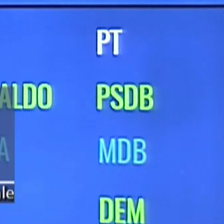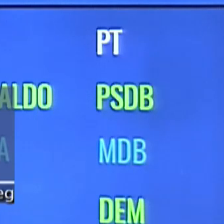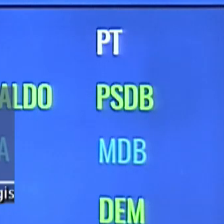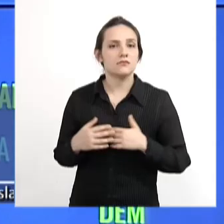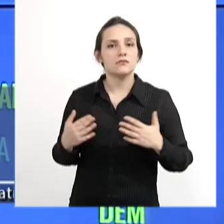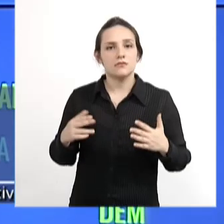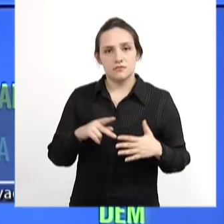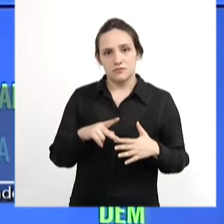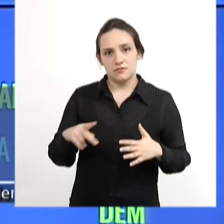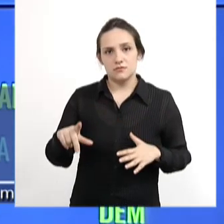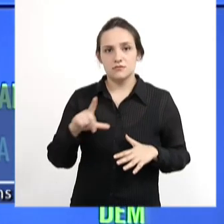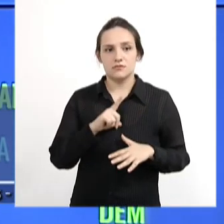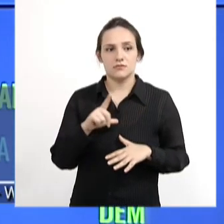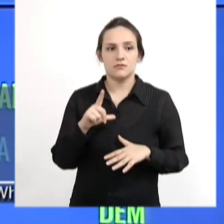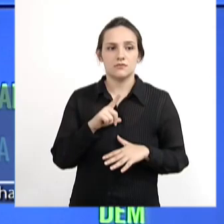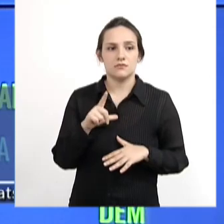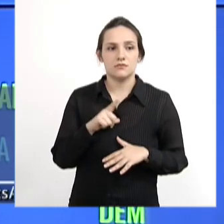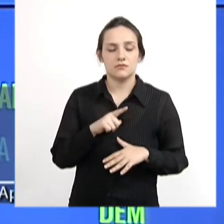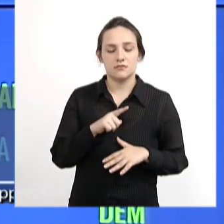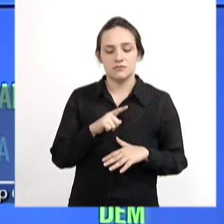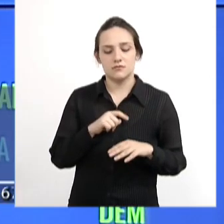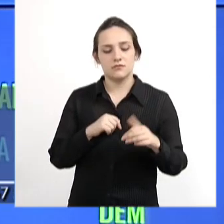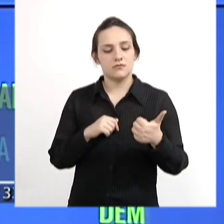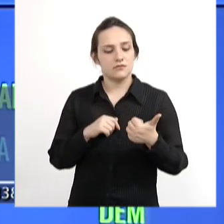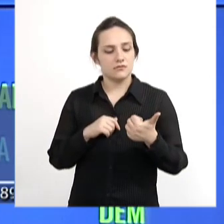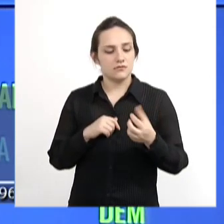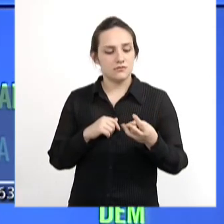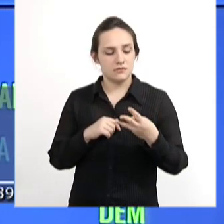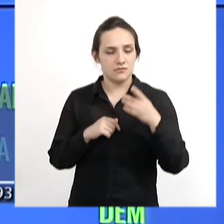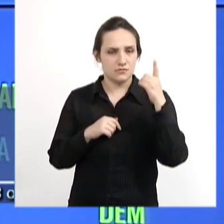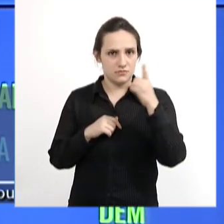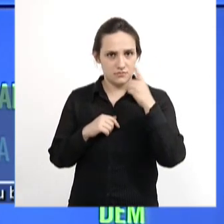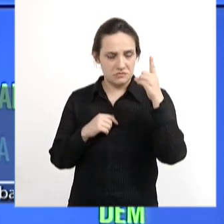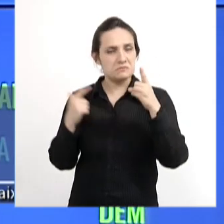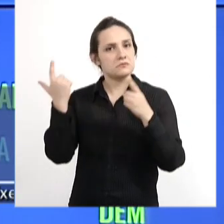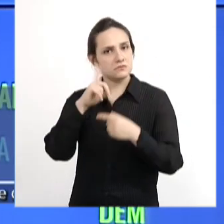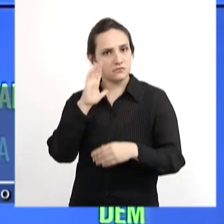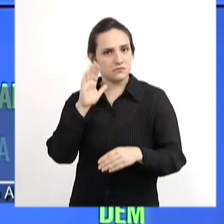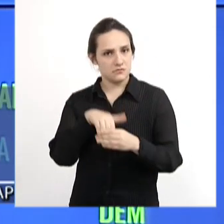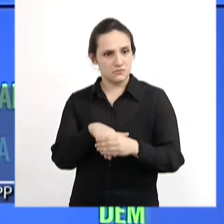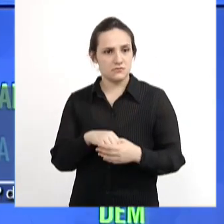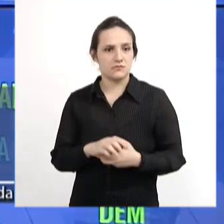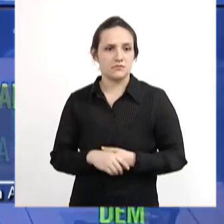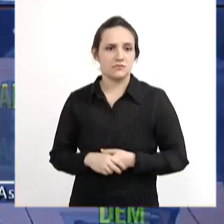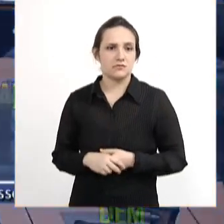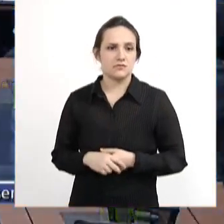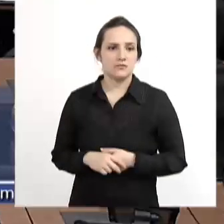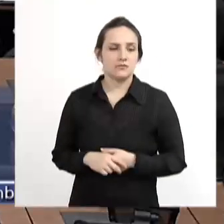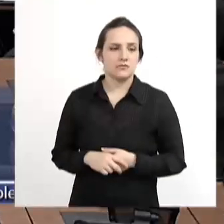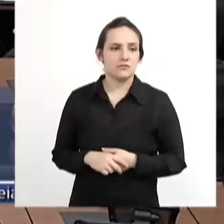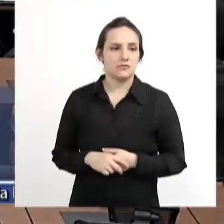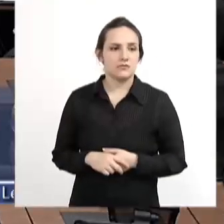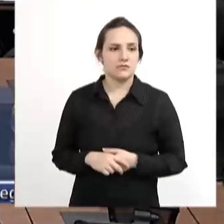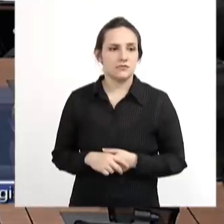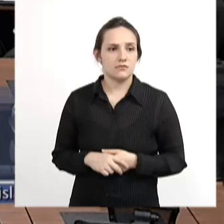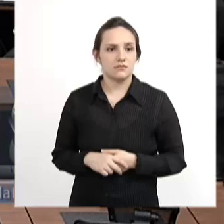Senhor presidente, com 13 senhores deputados em plenário, há quórum para deliberação.